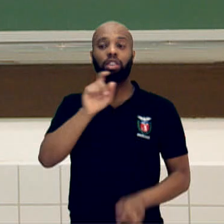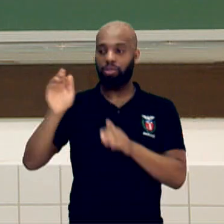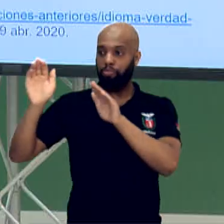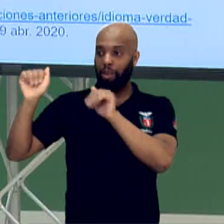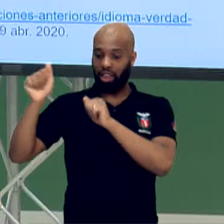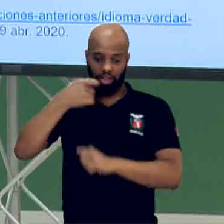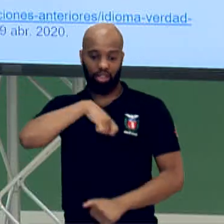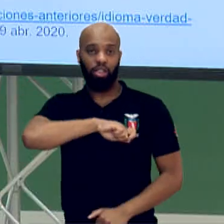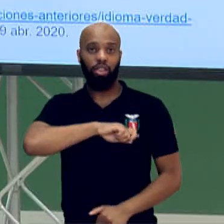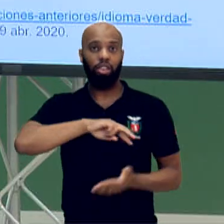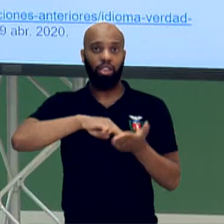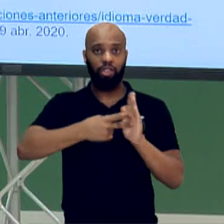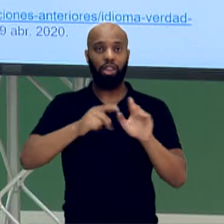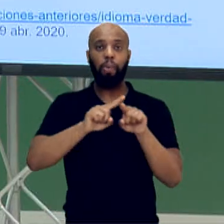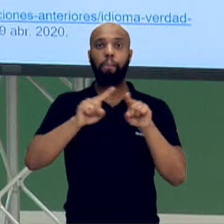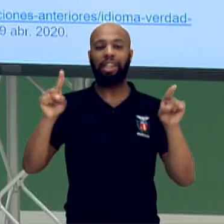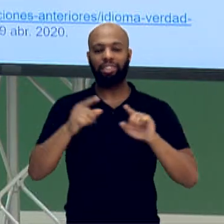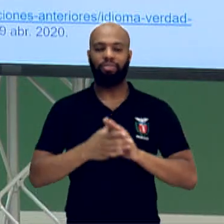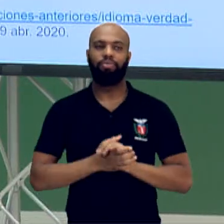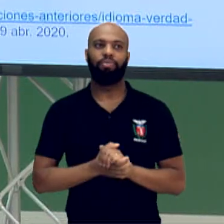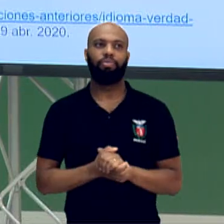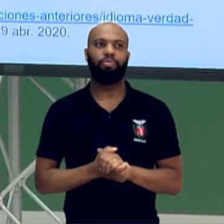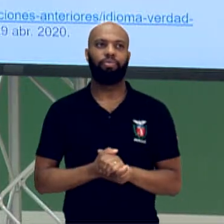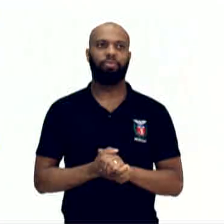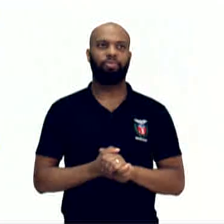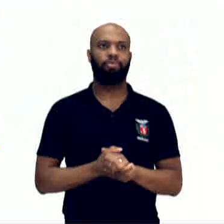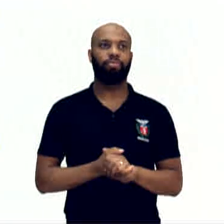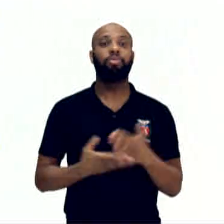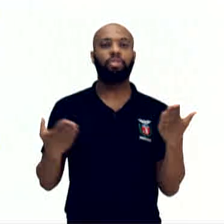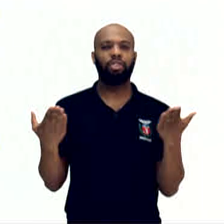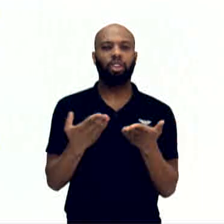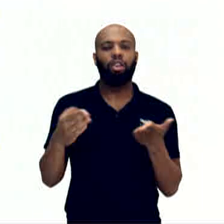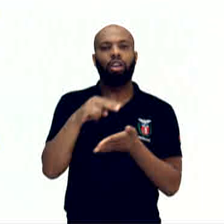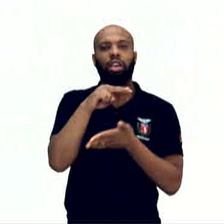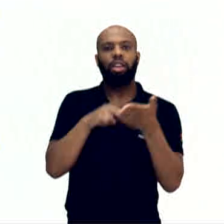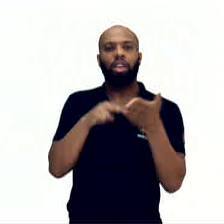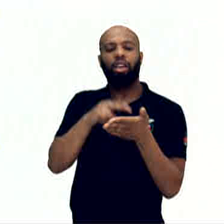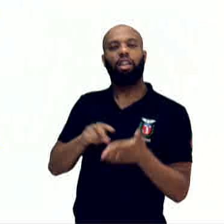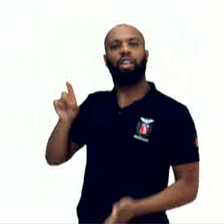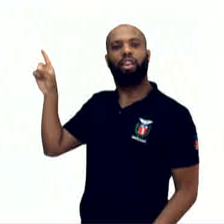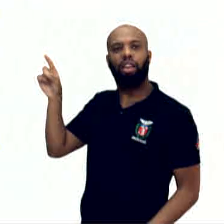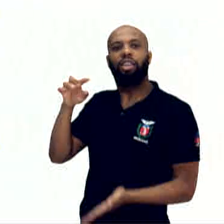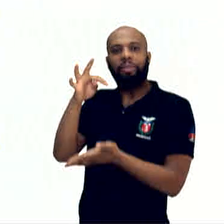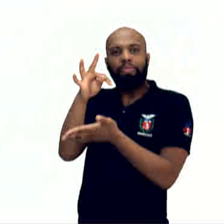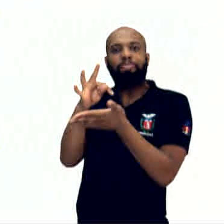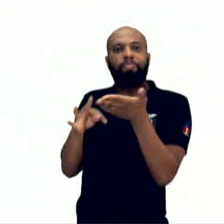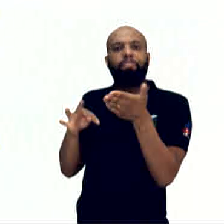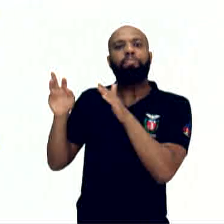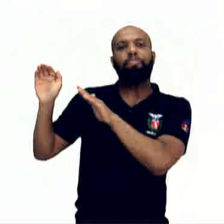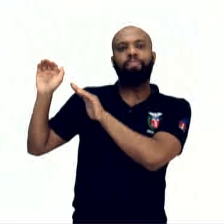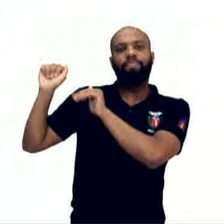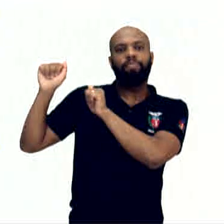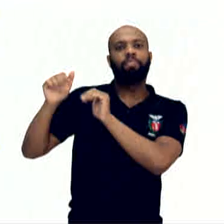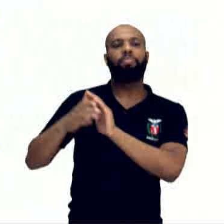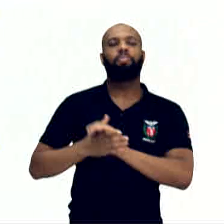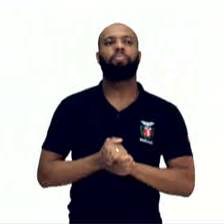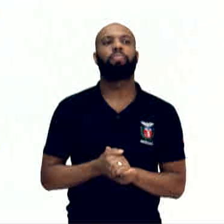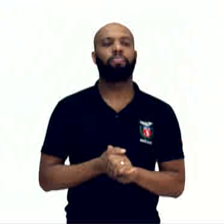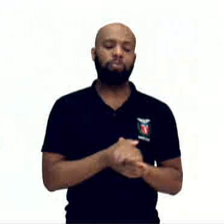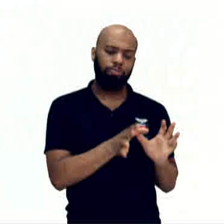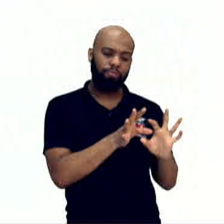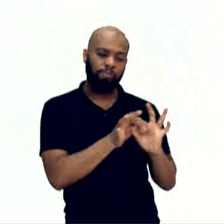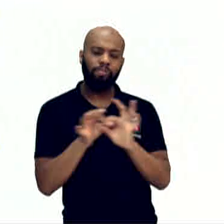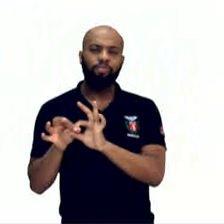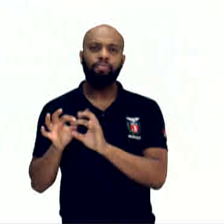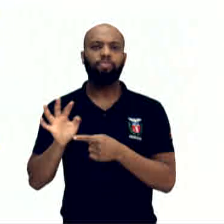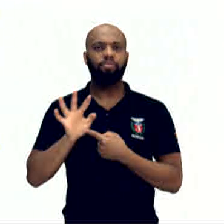fragmento. El idioma que de verdad hablamos, Martín Chaparrós. Del vosotros, el tu, al vos. Então está contextualizando,